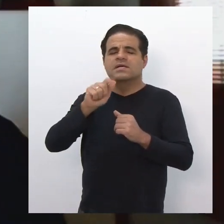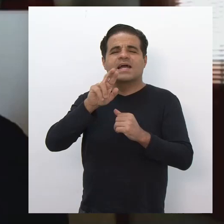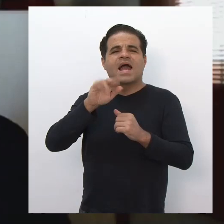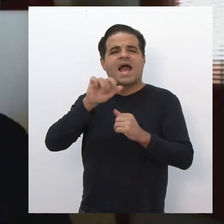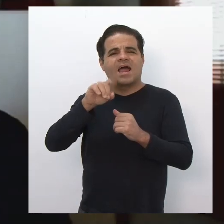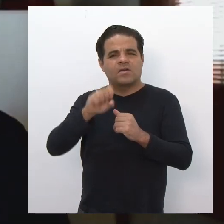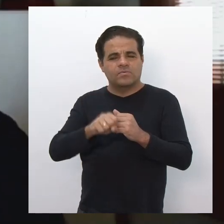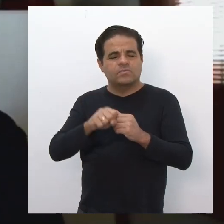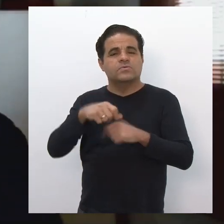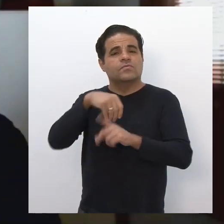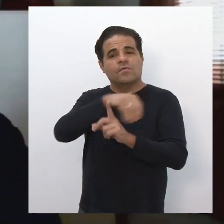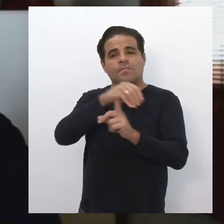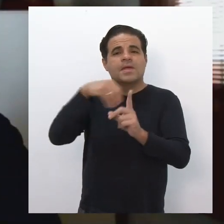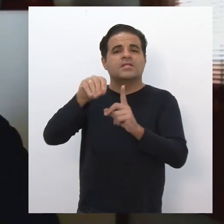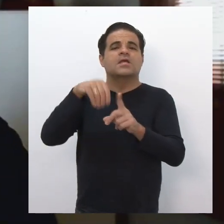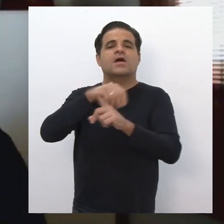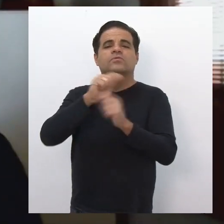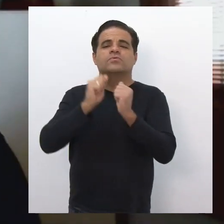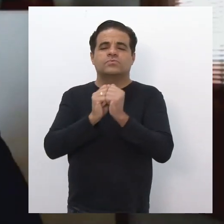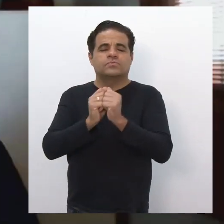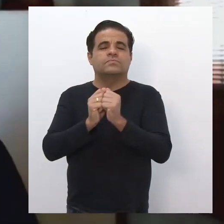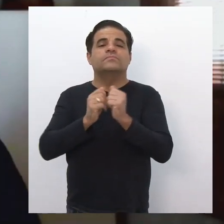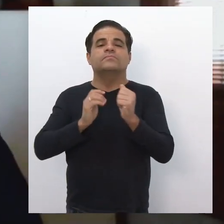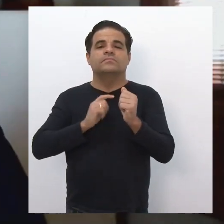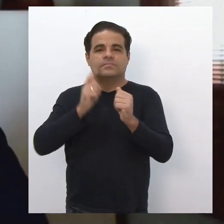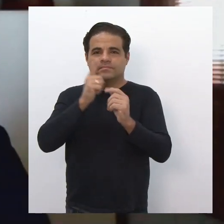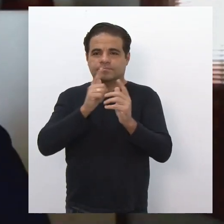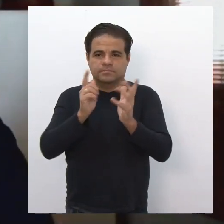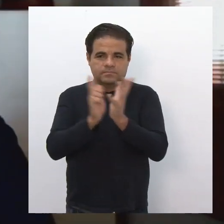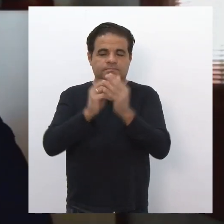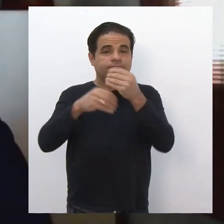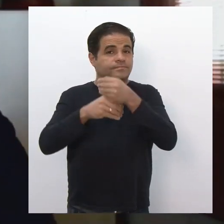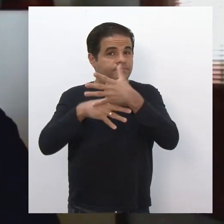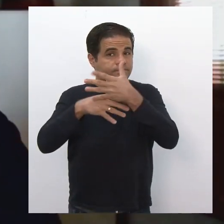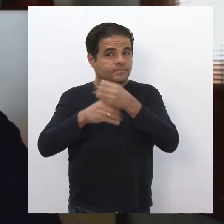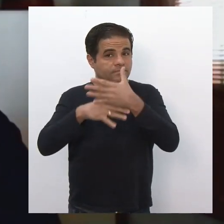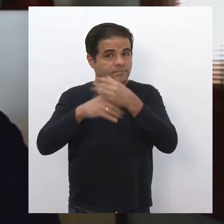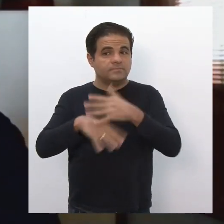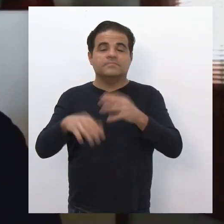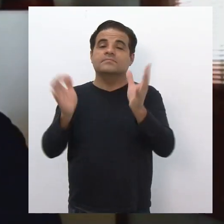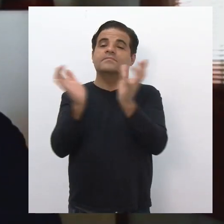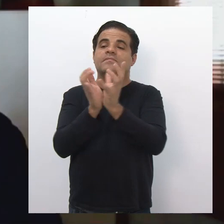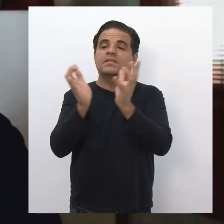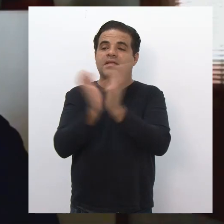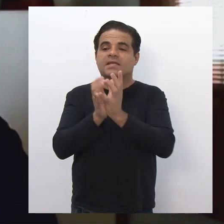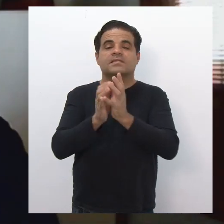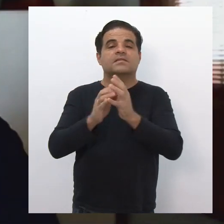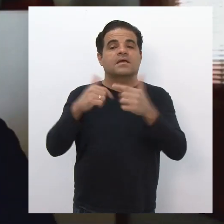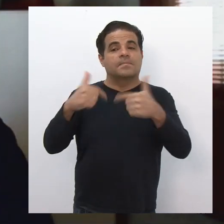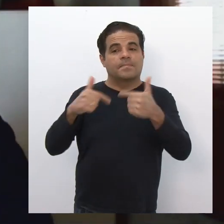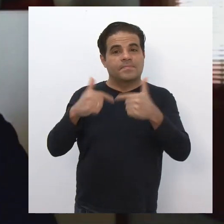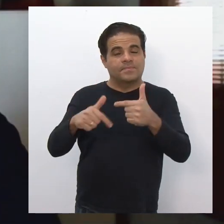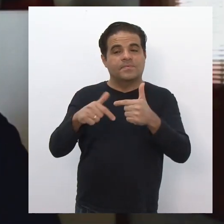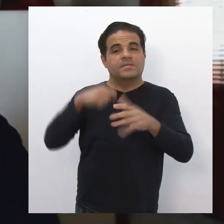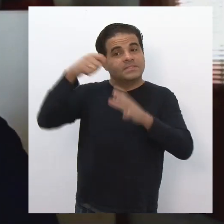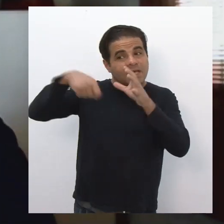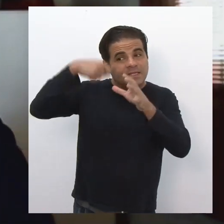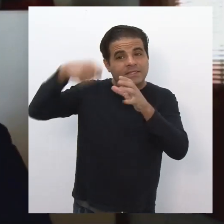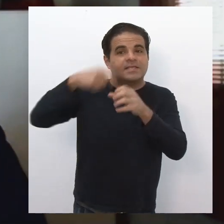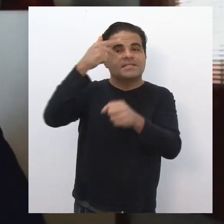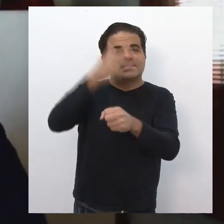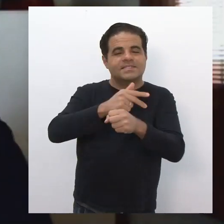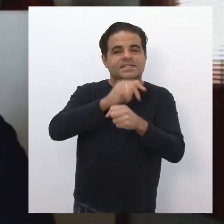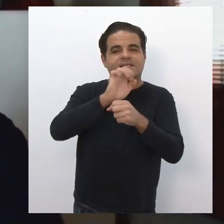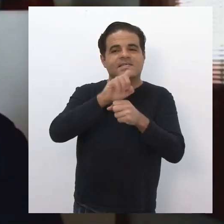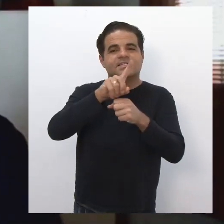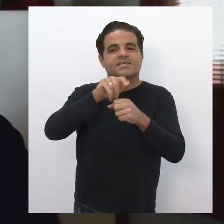foi o mediador aqui comigo, da Mie, que fez a mediação no chat, da equipe que está aí nos bastidores, a